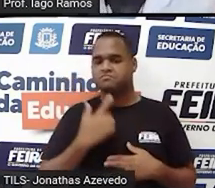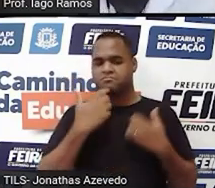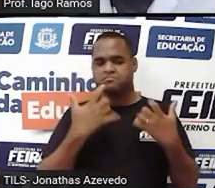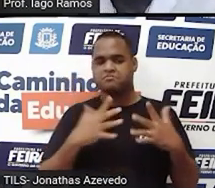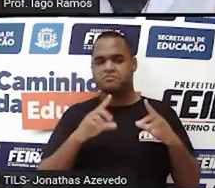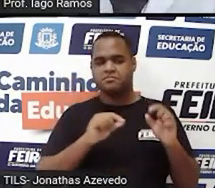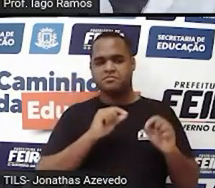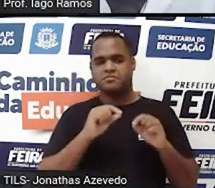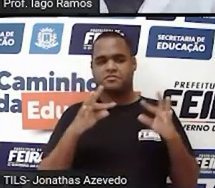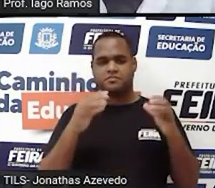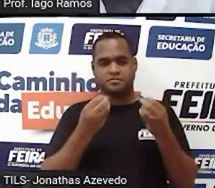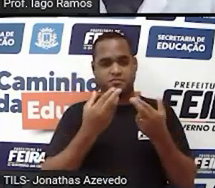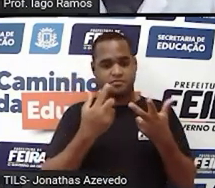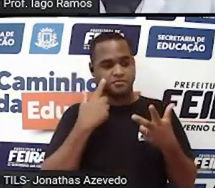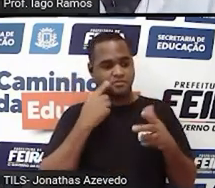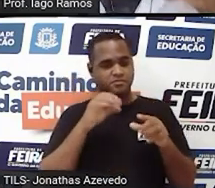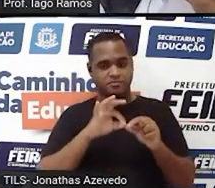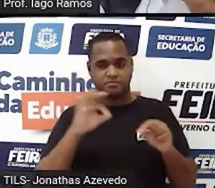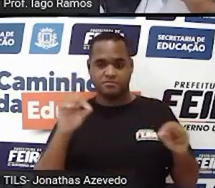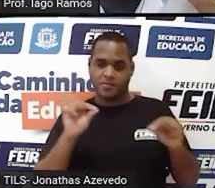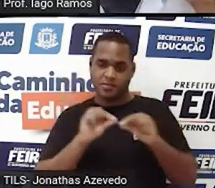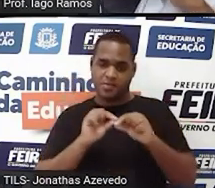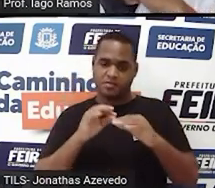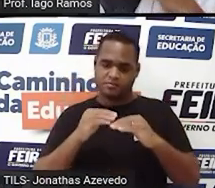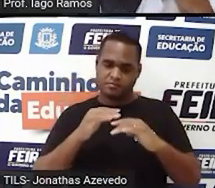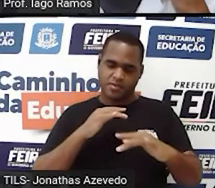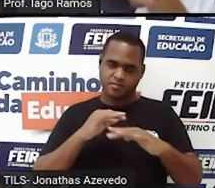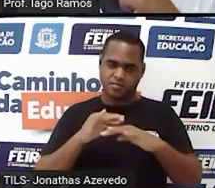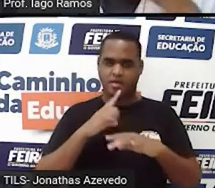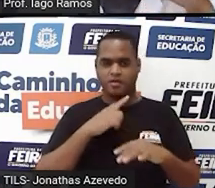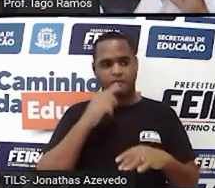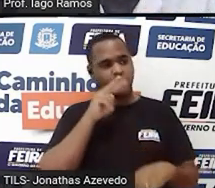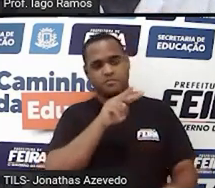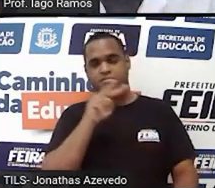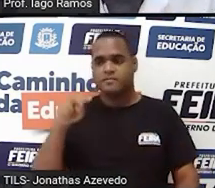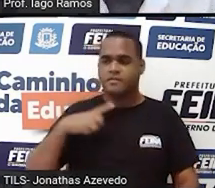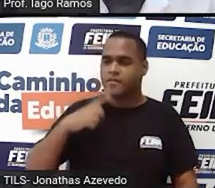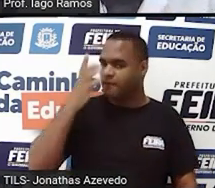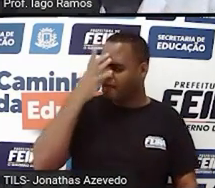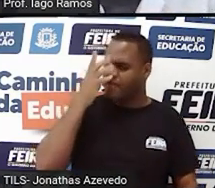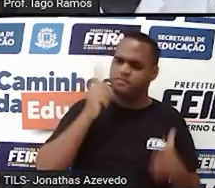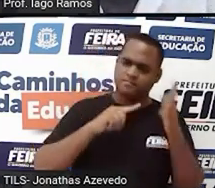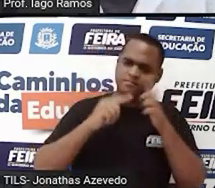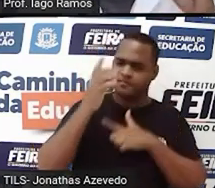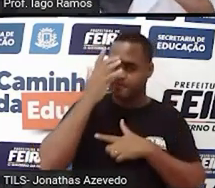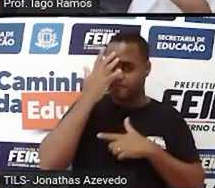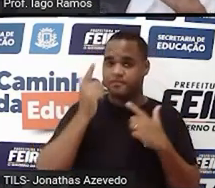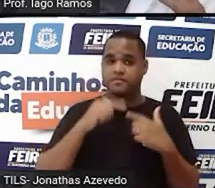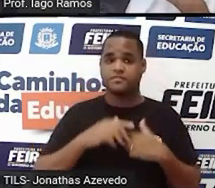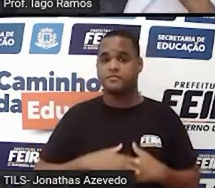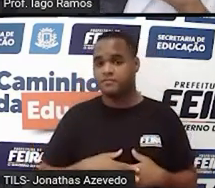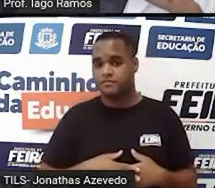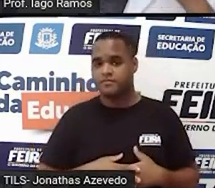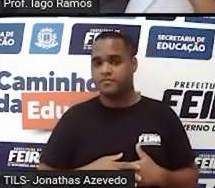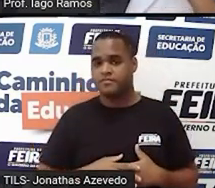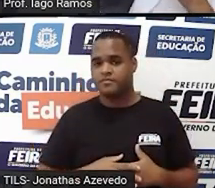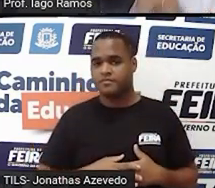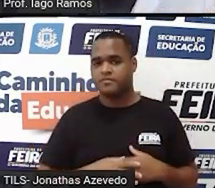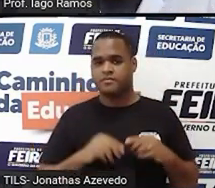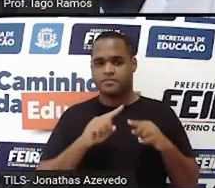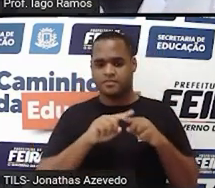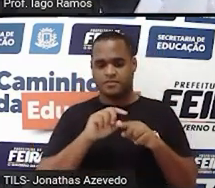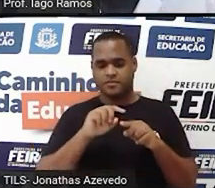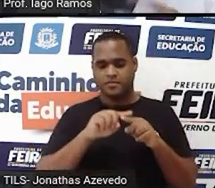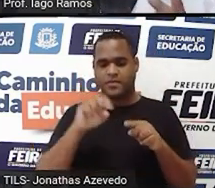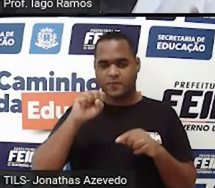gente falou e tudo à nossa volta tem medida a gente pode só observar isso é fácil de perceber a gente viu e